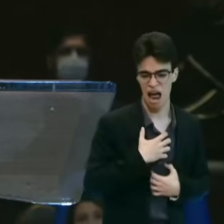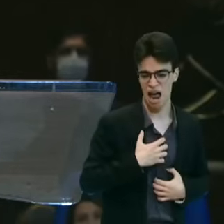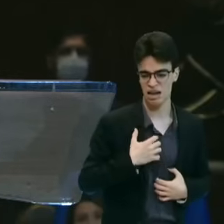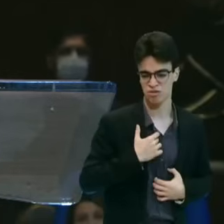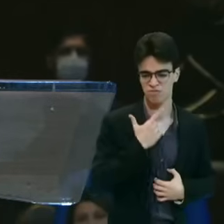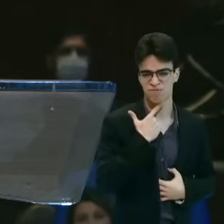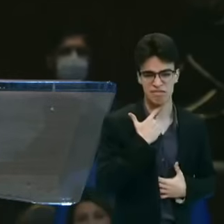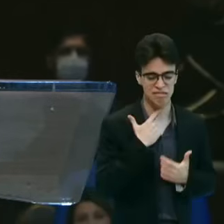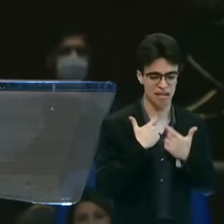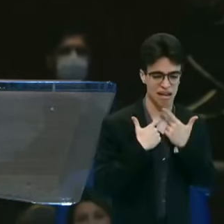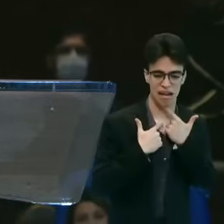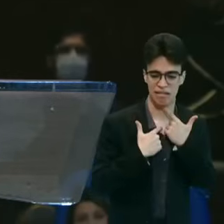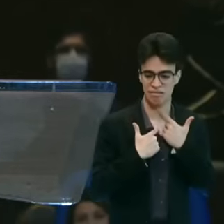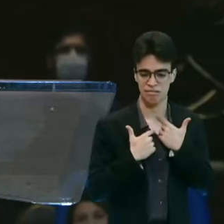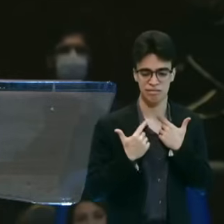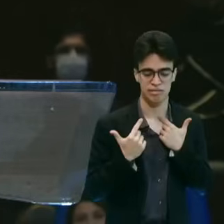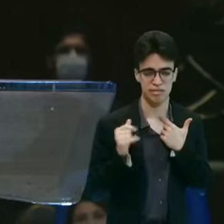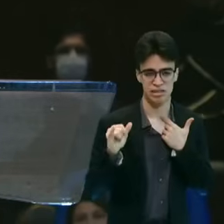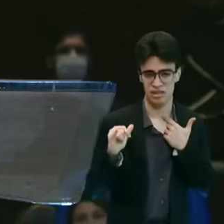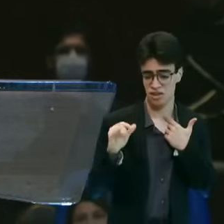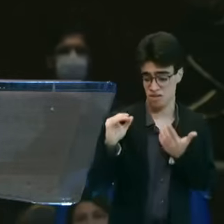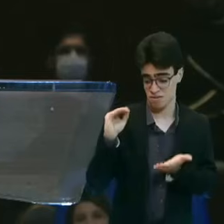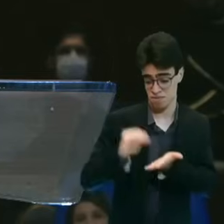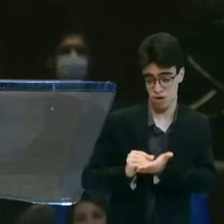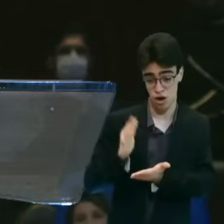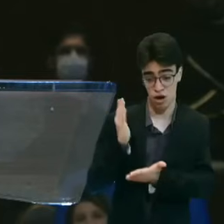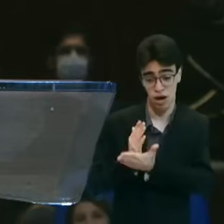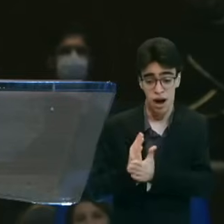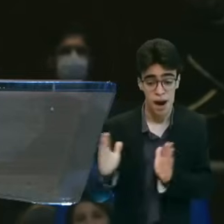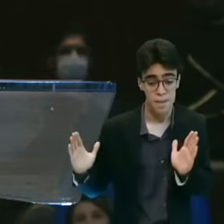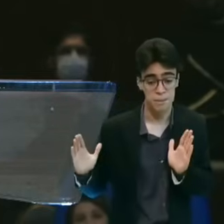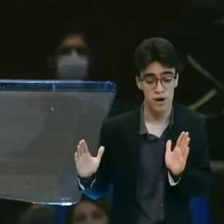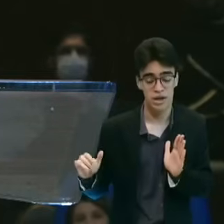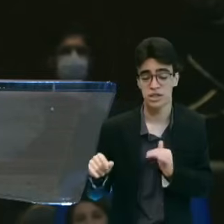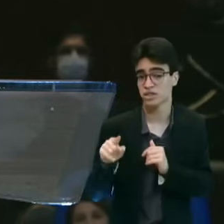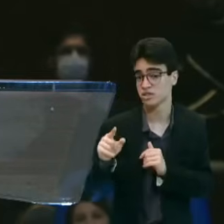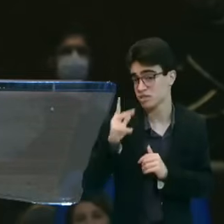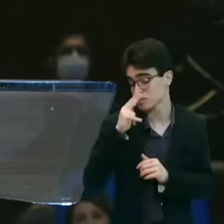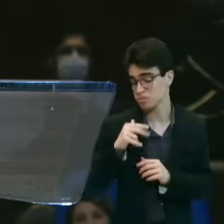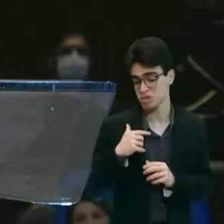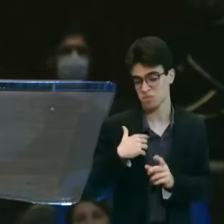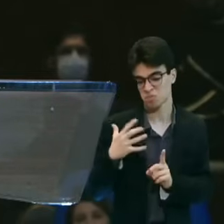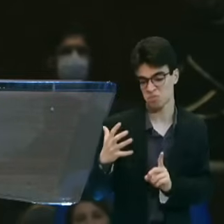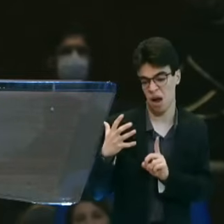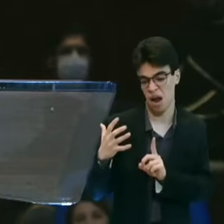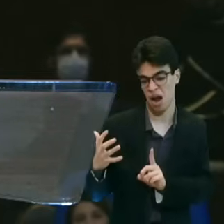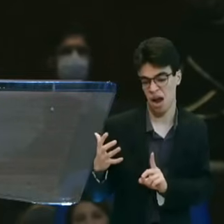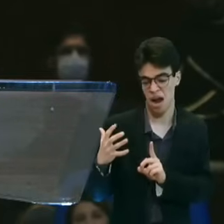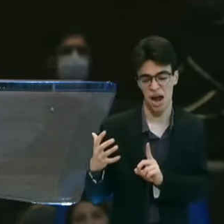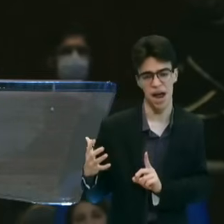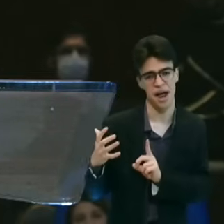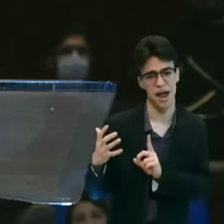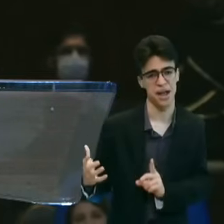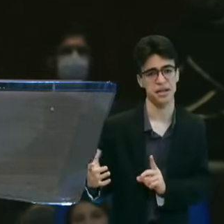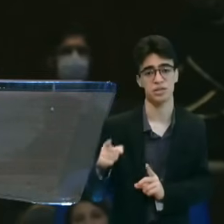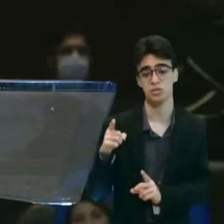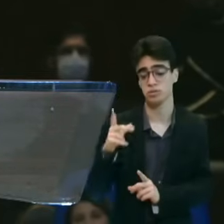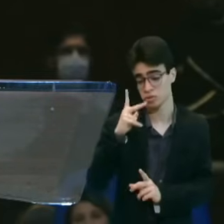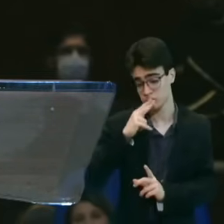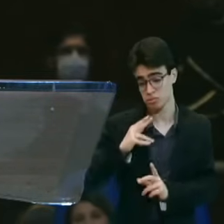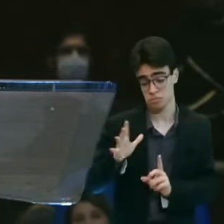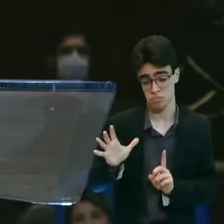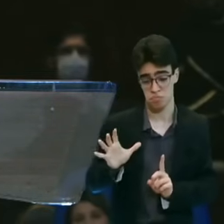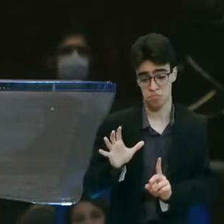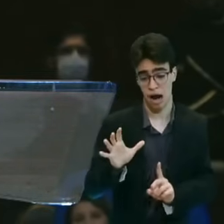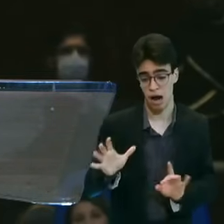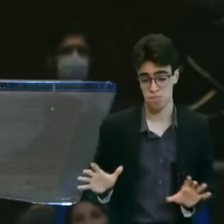desejos, se você não dominar isso que está te empurrando, está te tornando uma pessoa